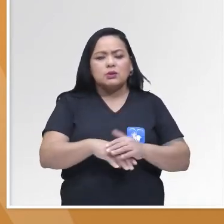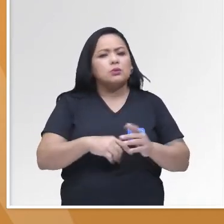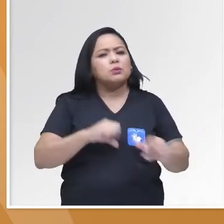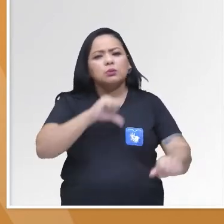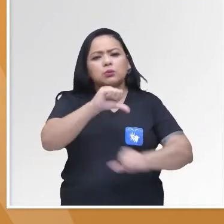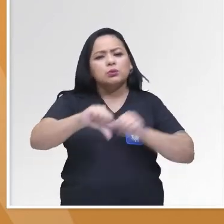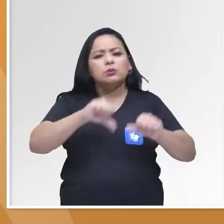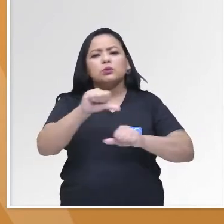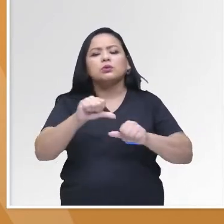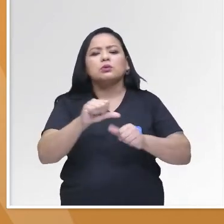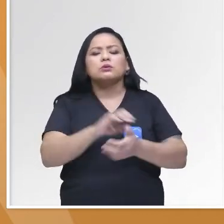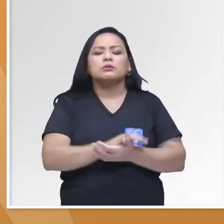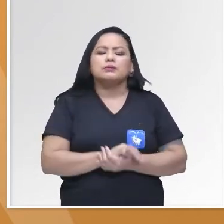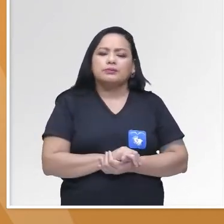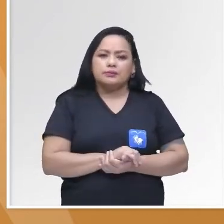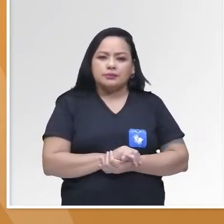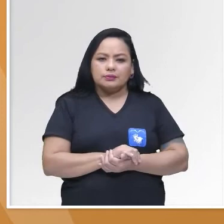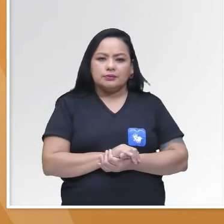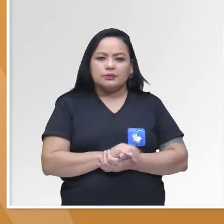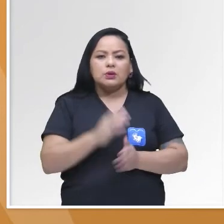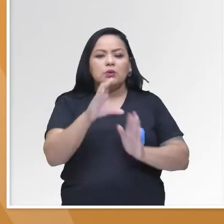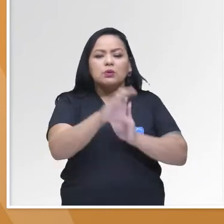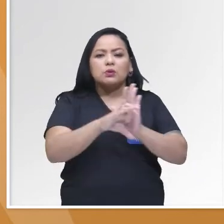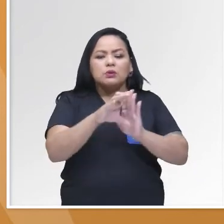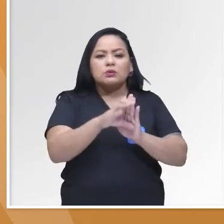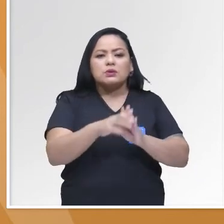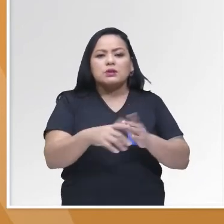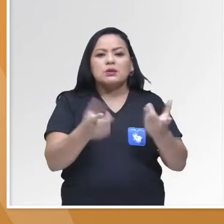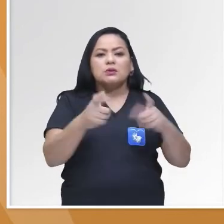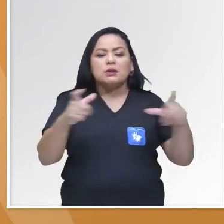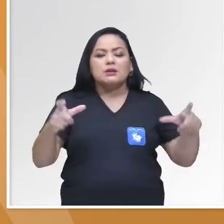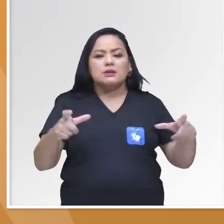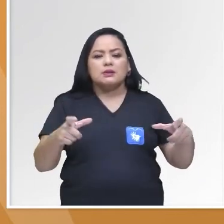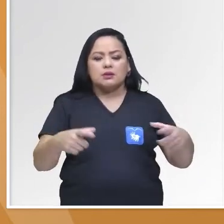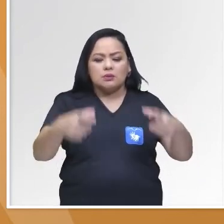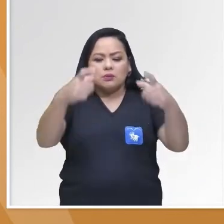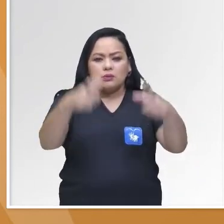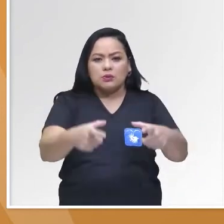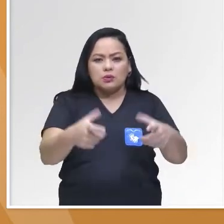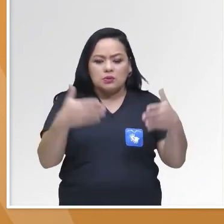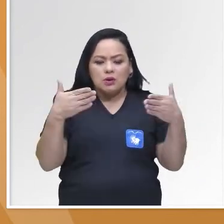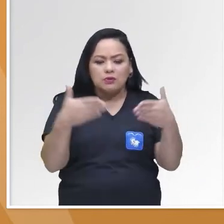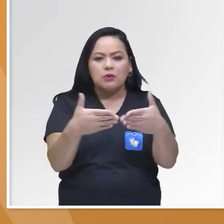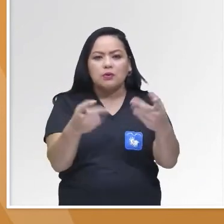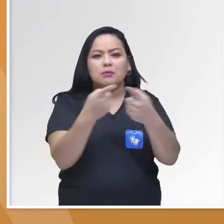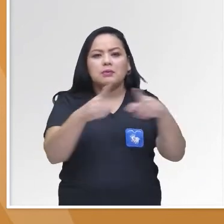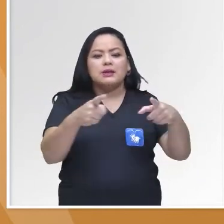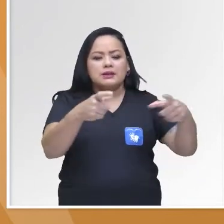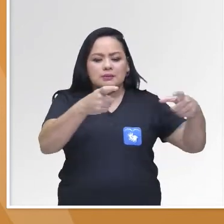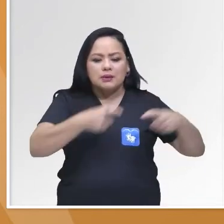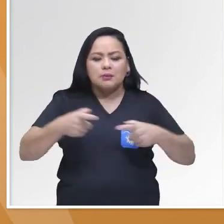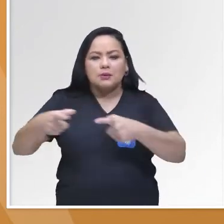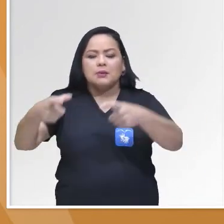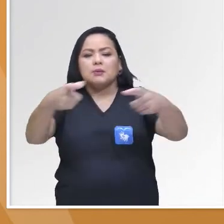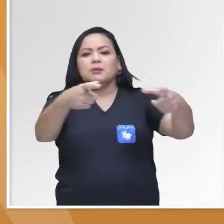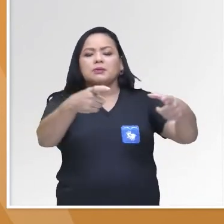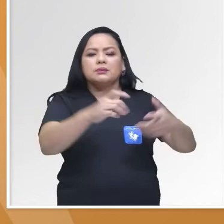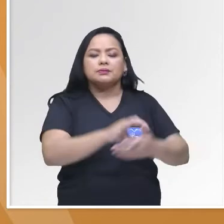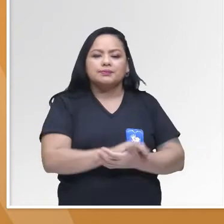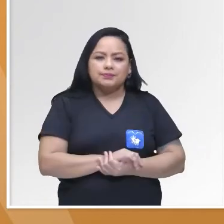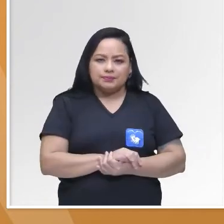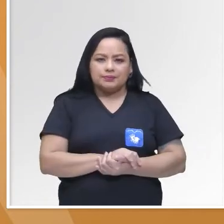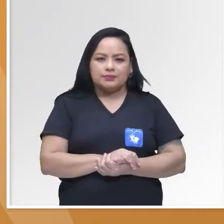ele ultrapassa os limites urbanos, ele ultrapassa o limite da cidade